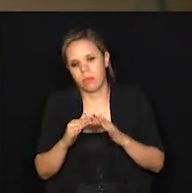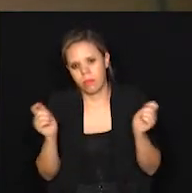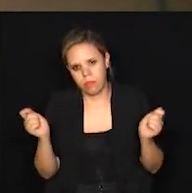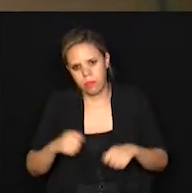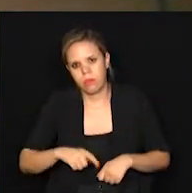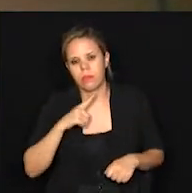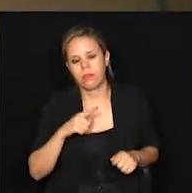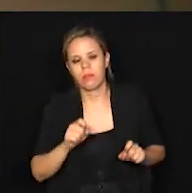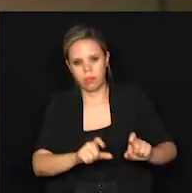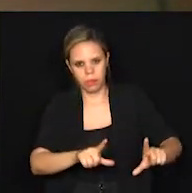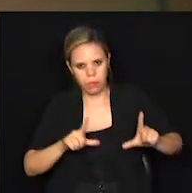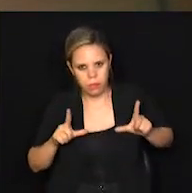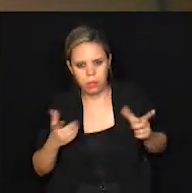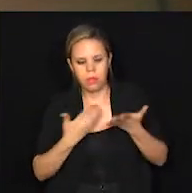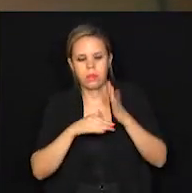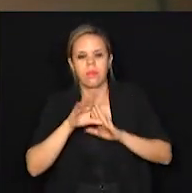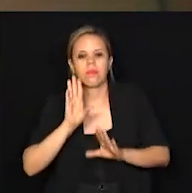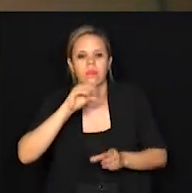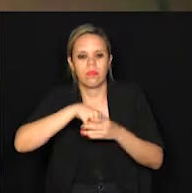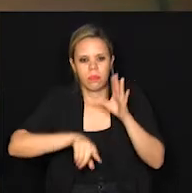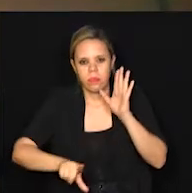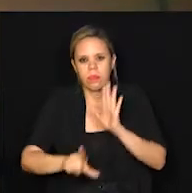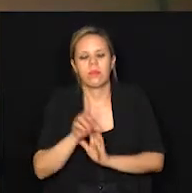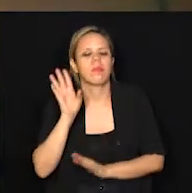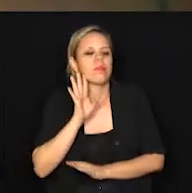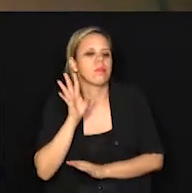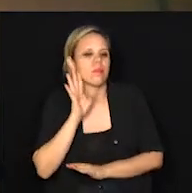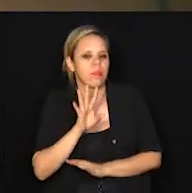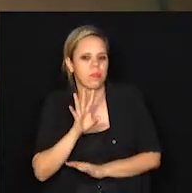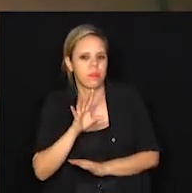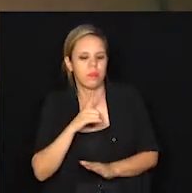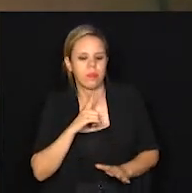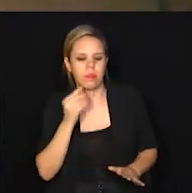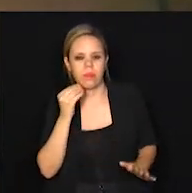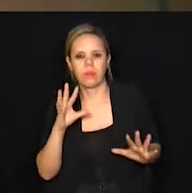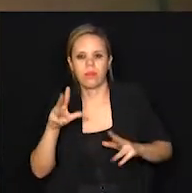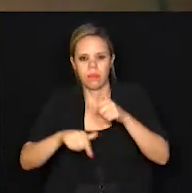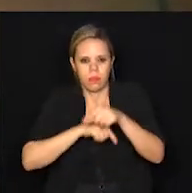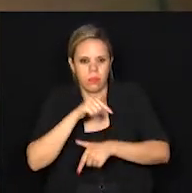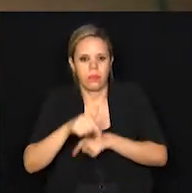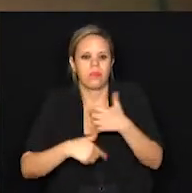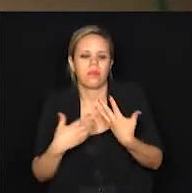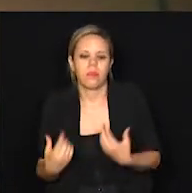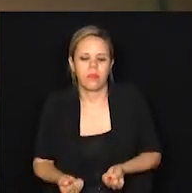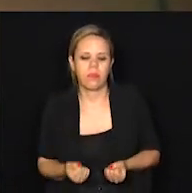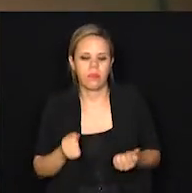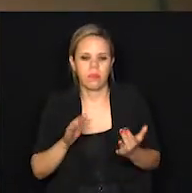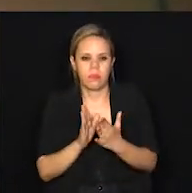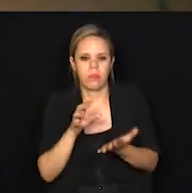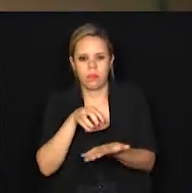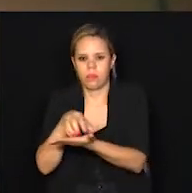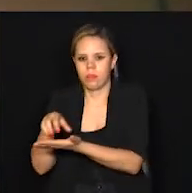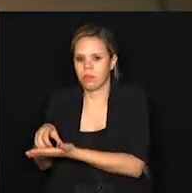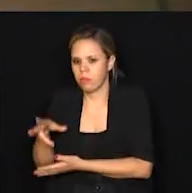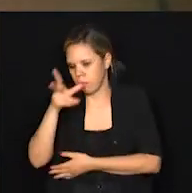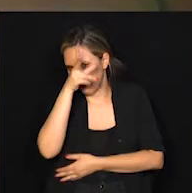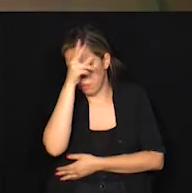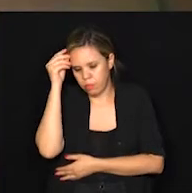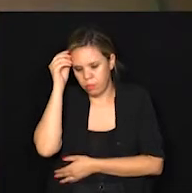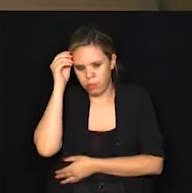valorizar muito o papel dos trabalhadores da educação, dos professores, dos educadores, nesse momento de